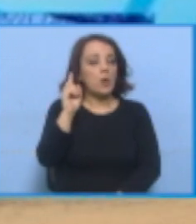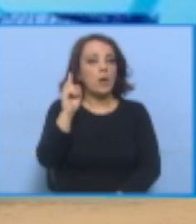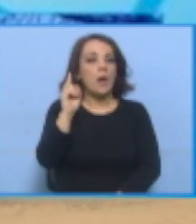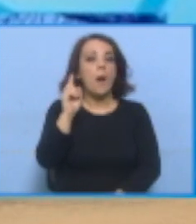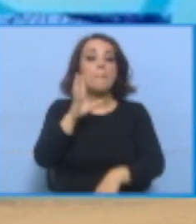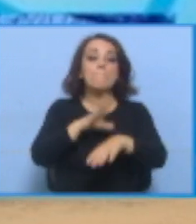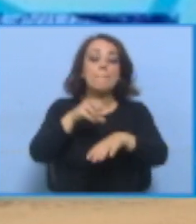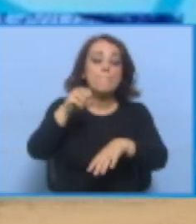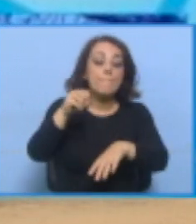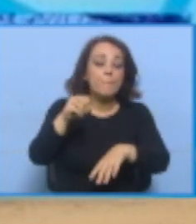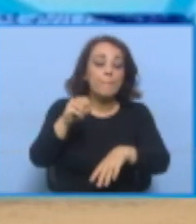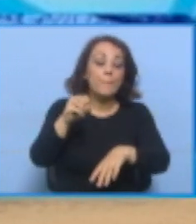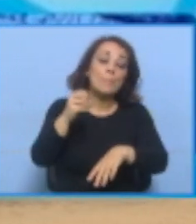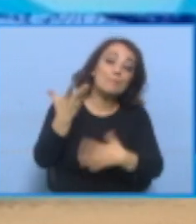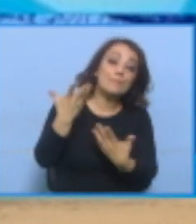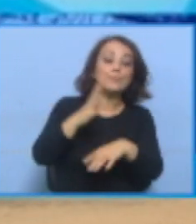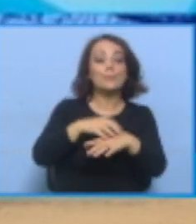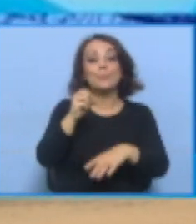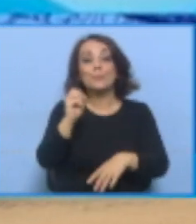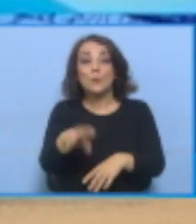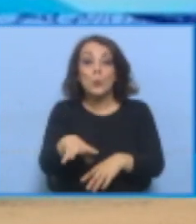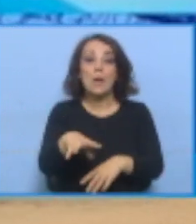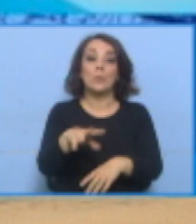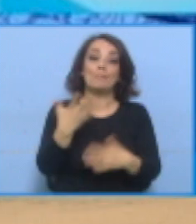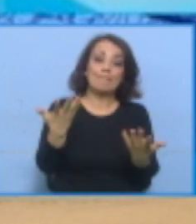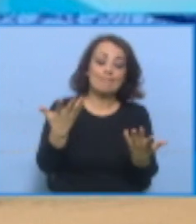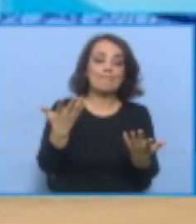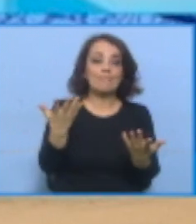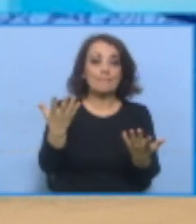pode estar a ser posto em causa porque